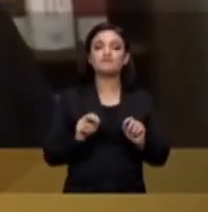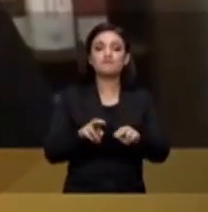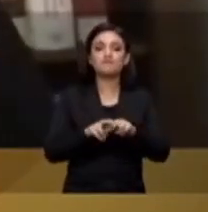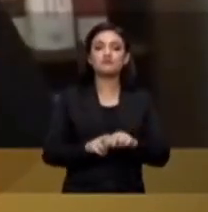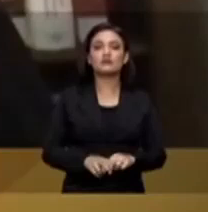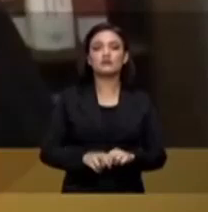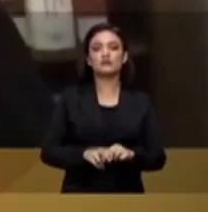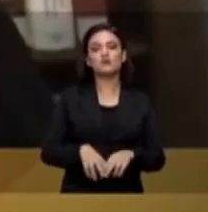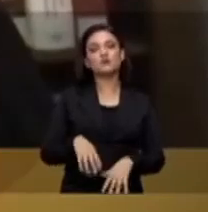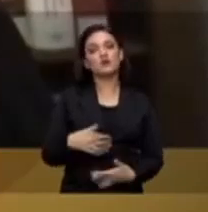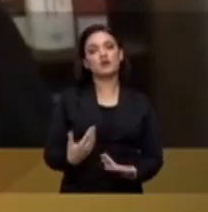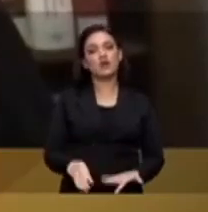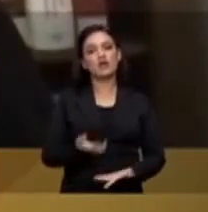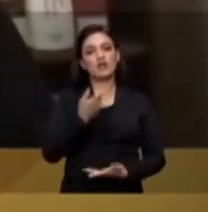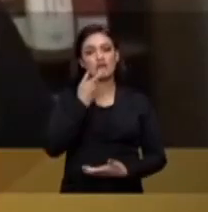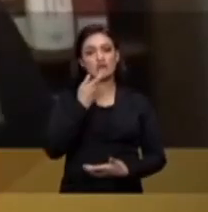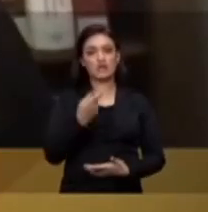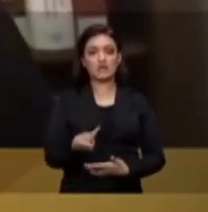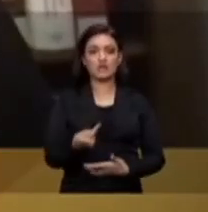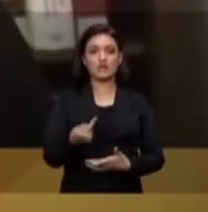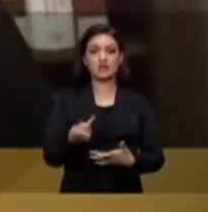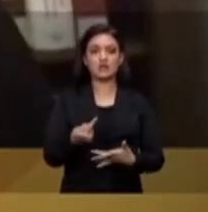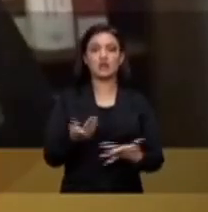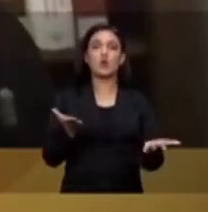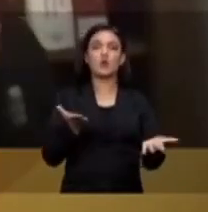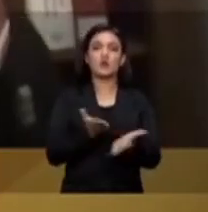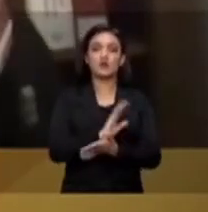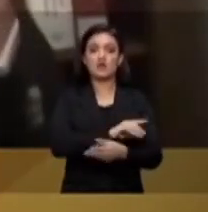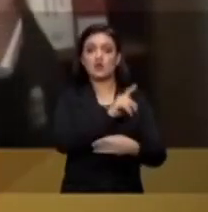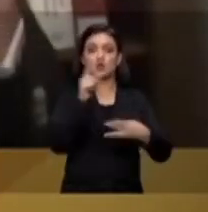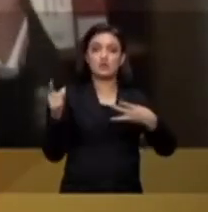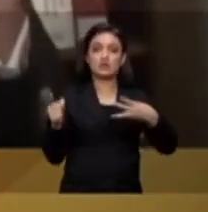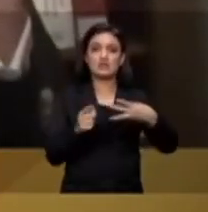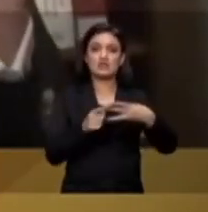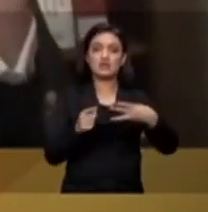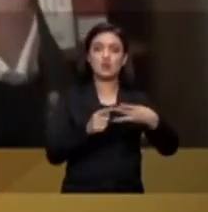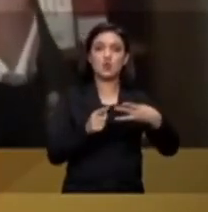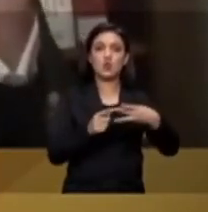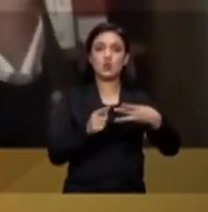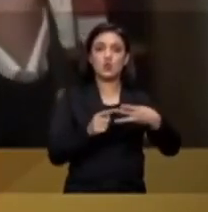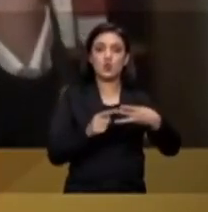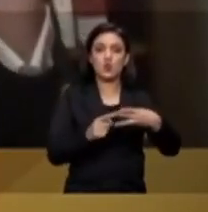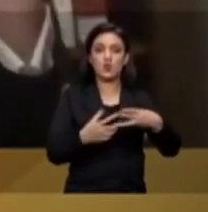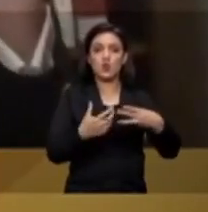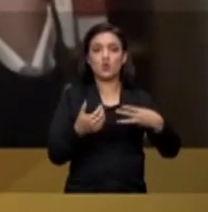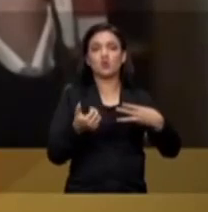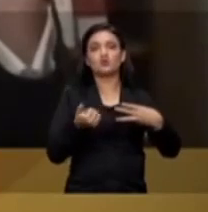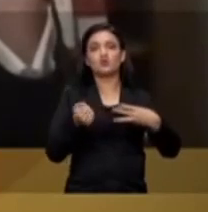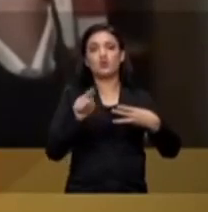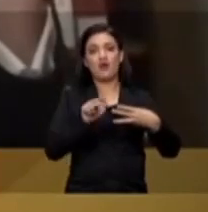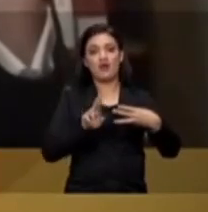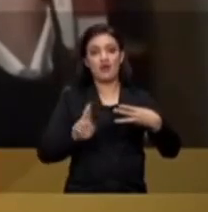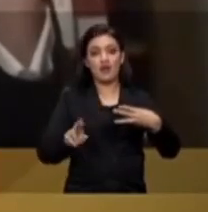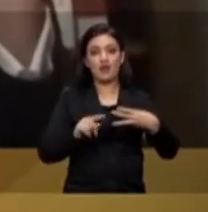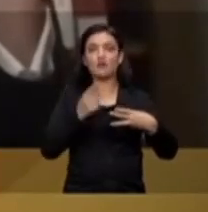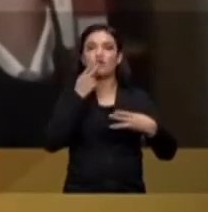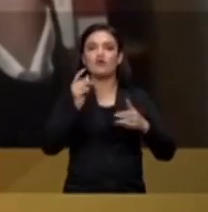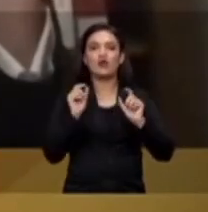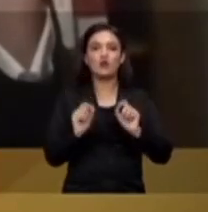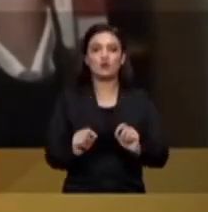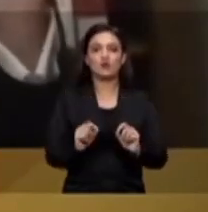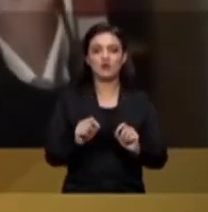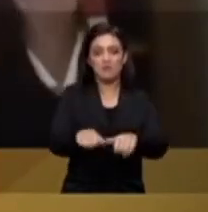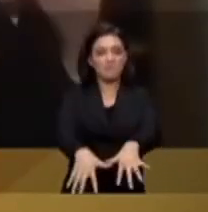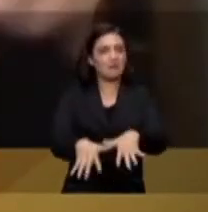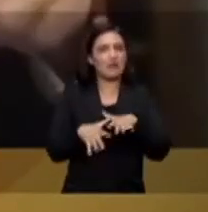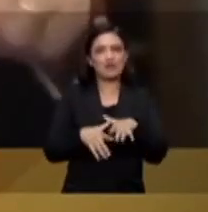dar provimento ao segundo agravo regimental interposto pelos impetrantes, a fim de reconhecer a incompetência